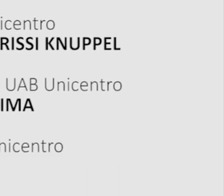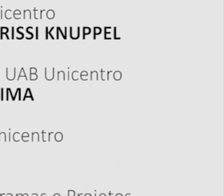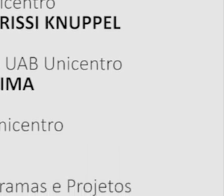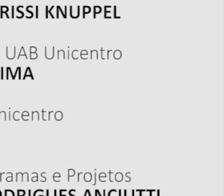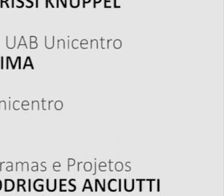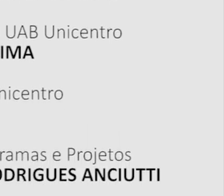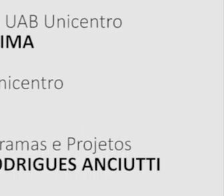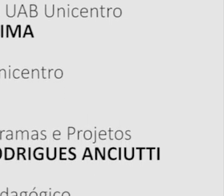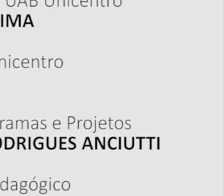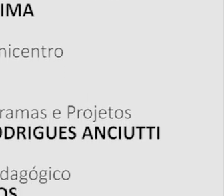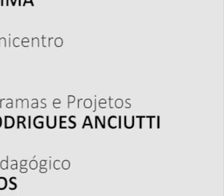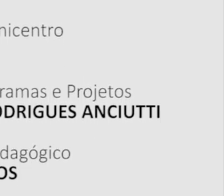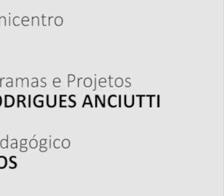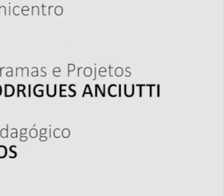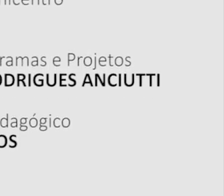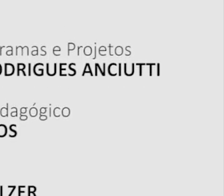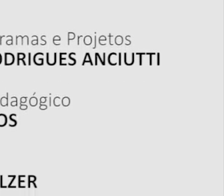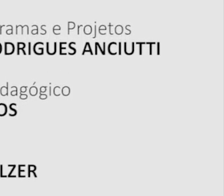Tchau.